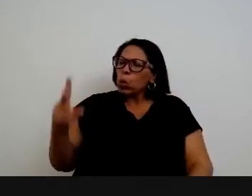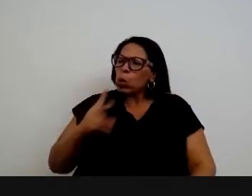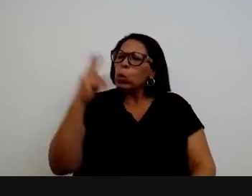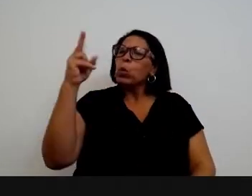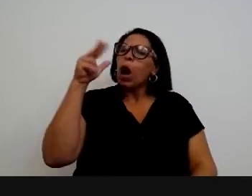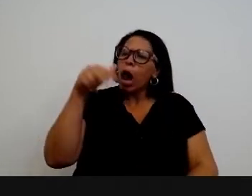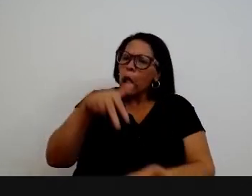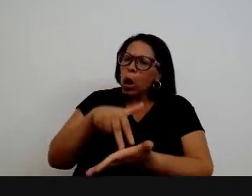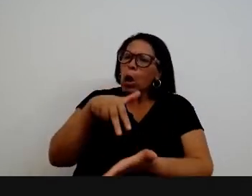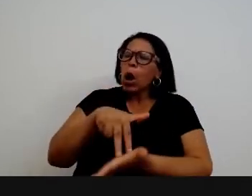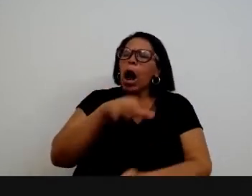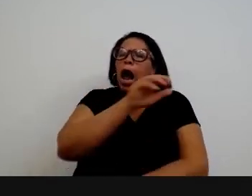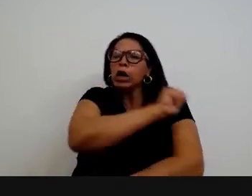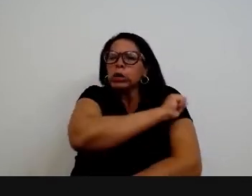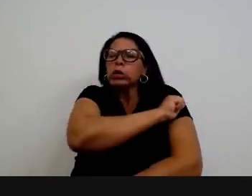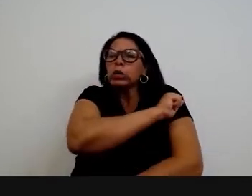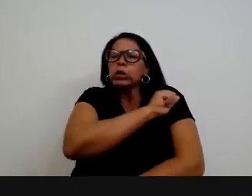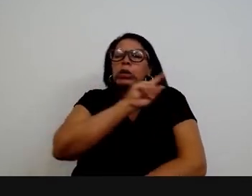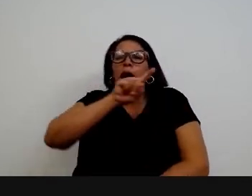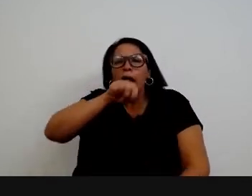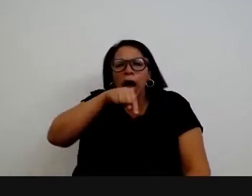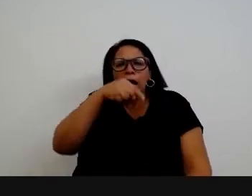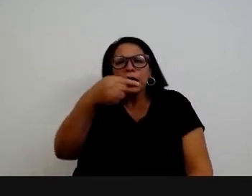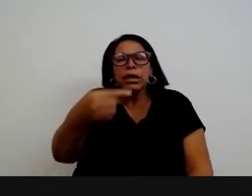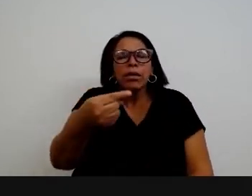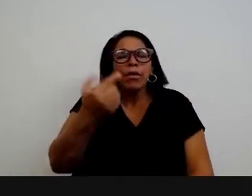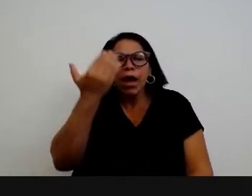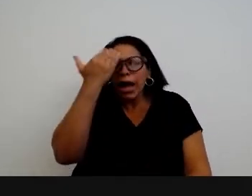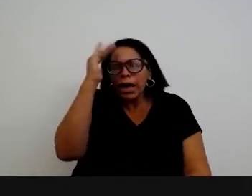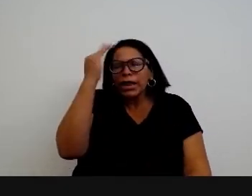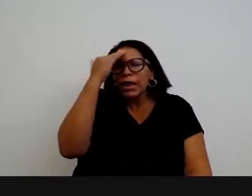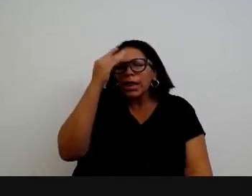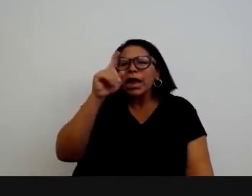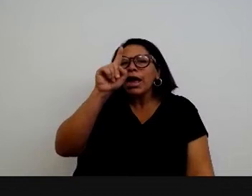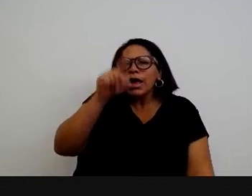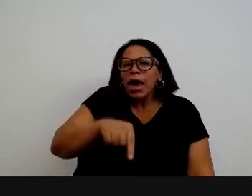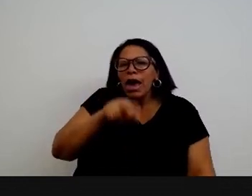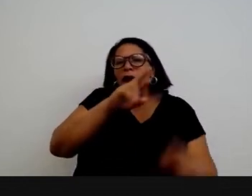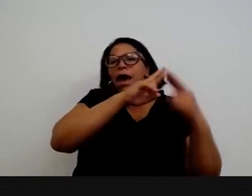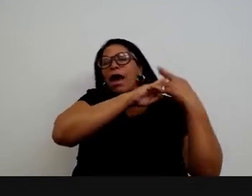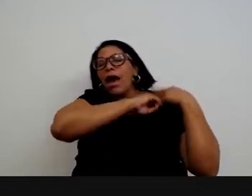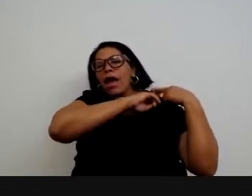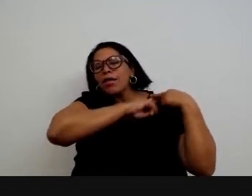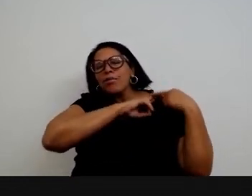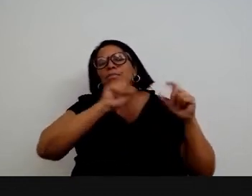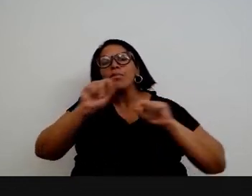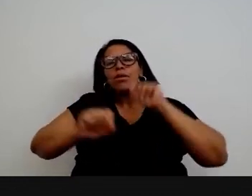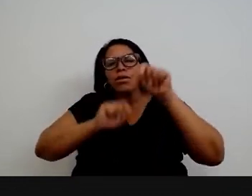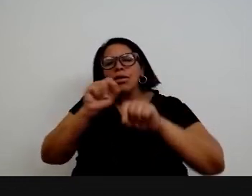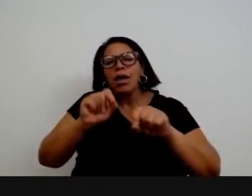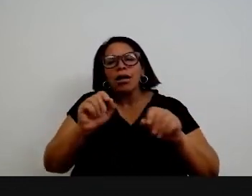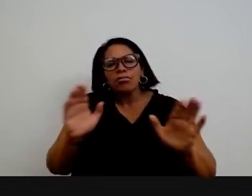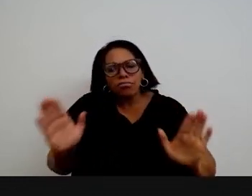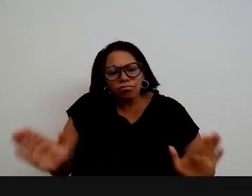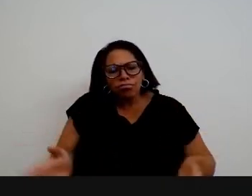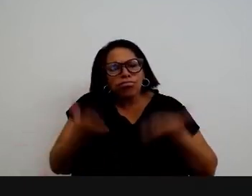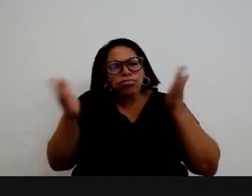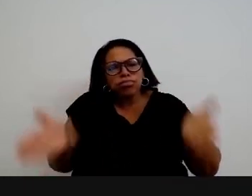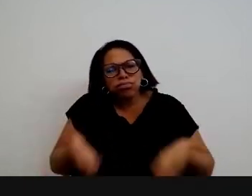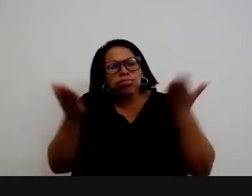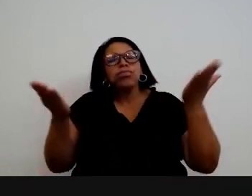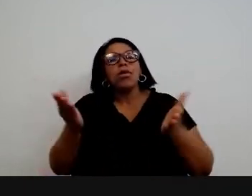valor, e a partir disso, essa engrenagem, para depois ele entender que ele é responsável por essa, de certa forma, por